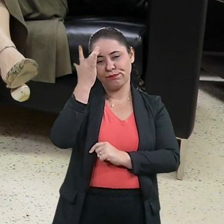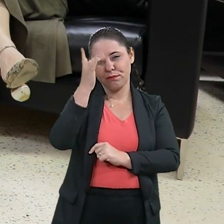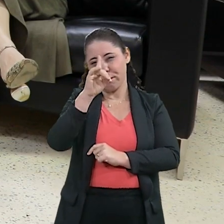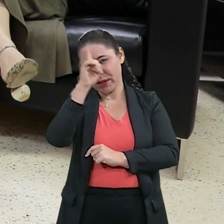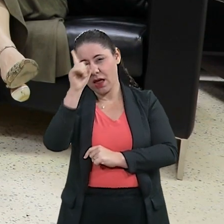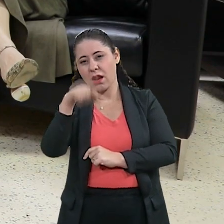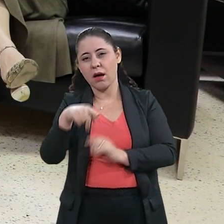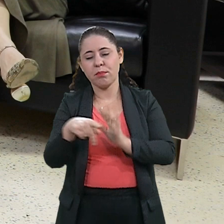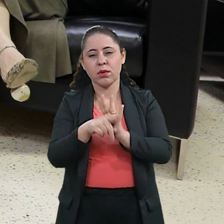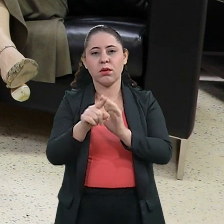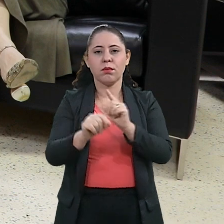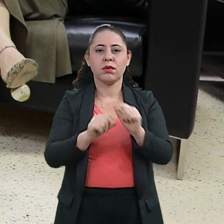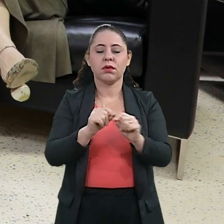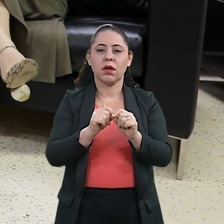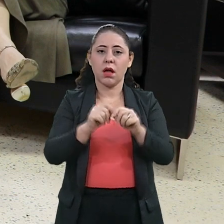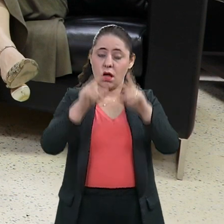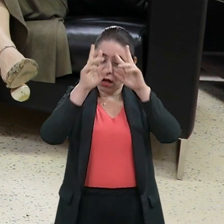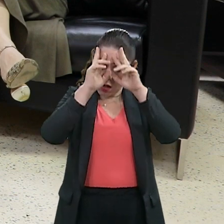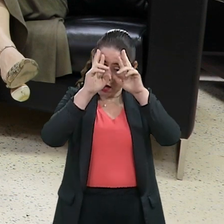a ideia é